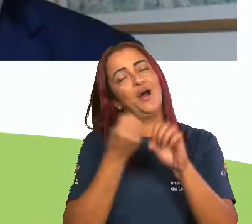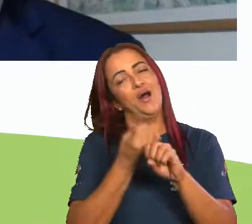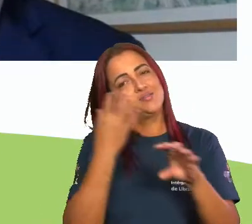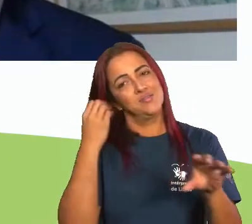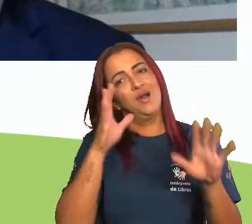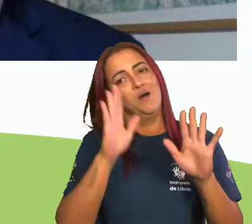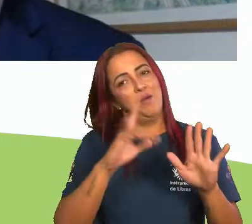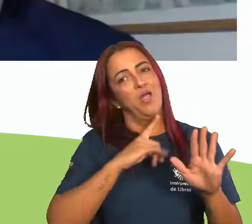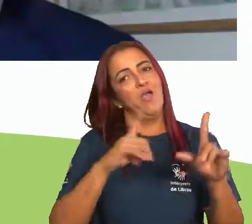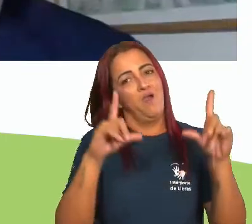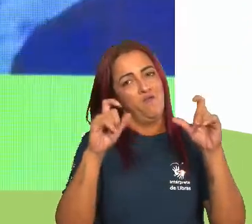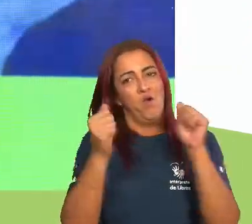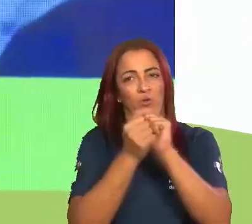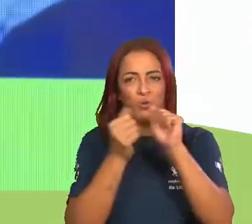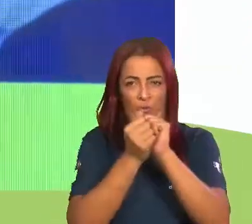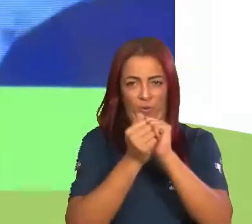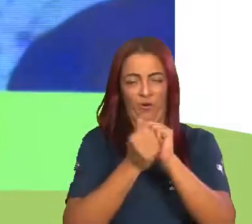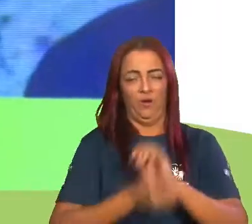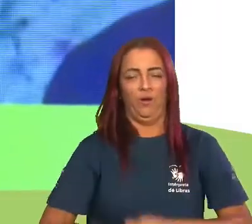foto também.